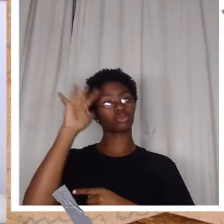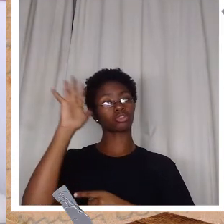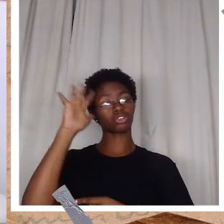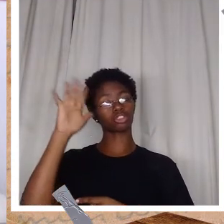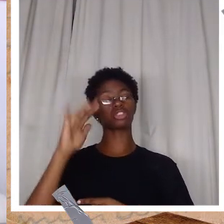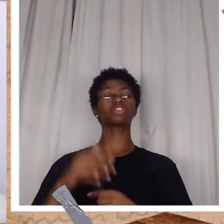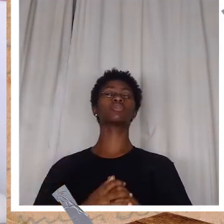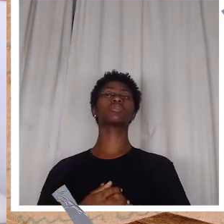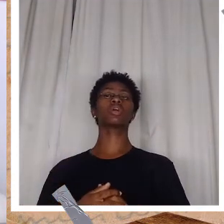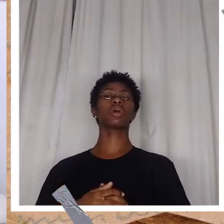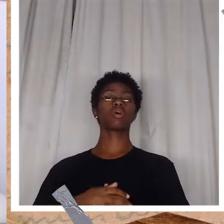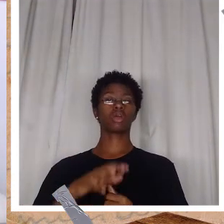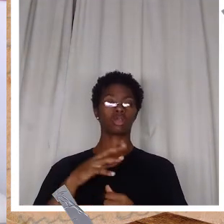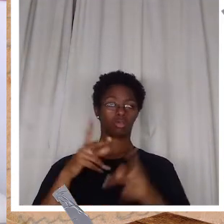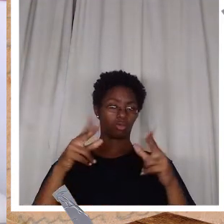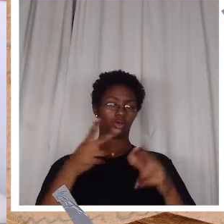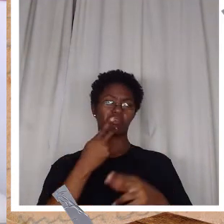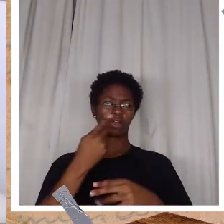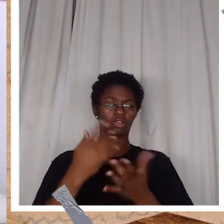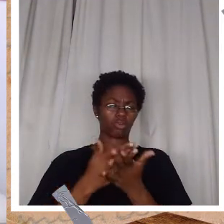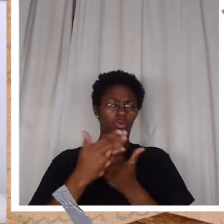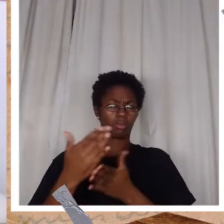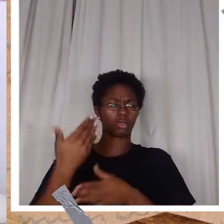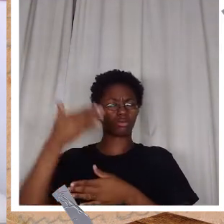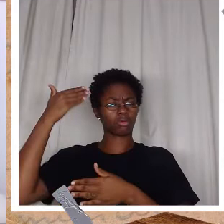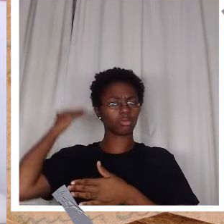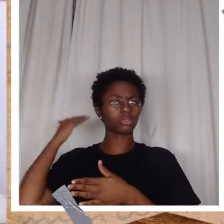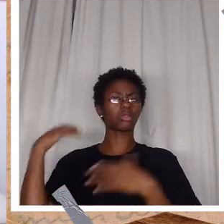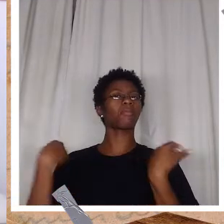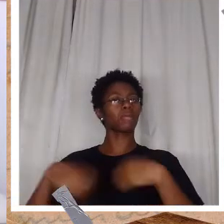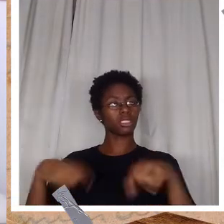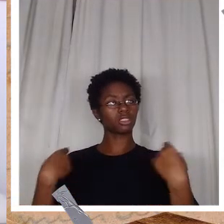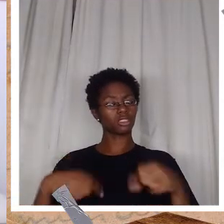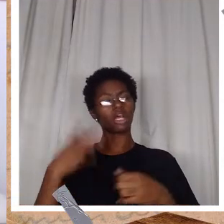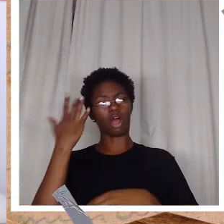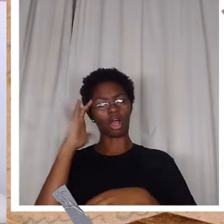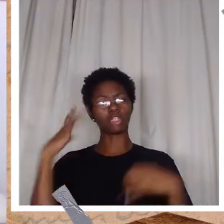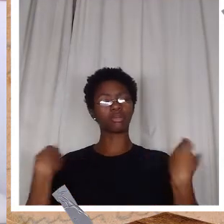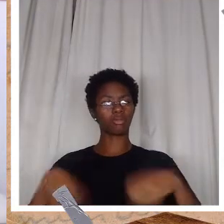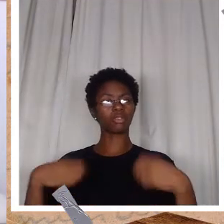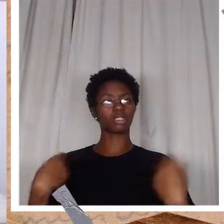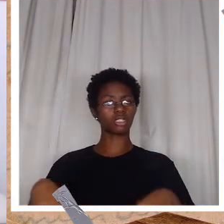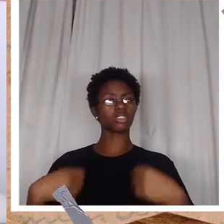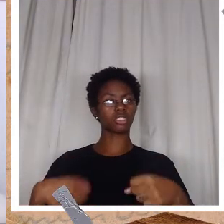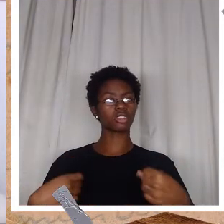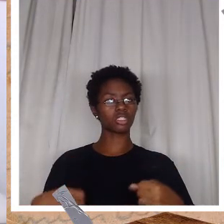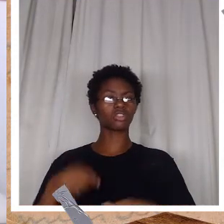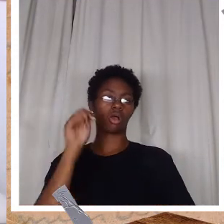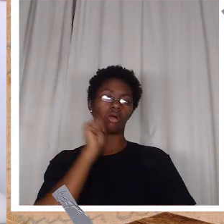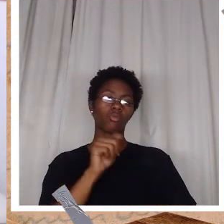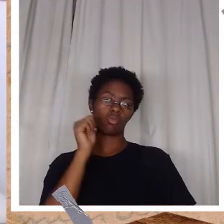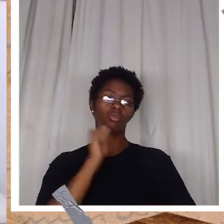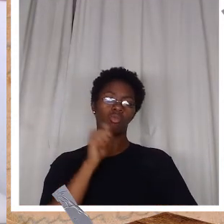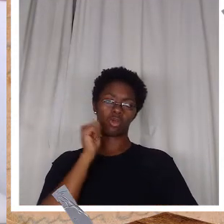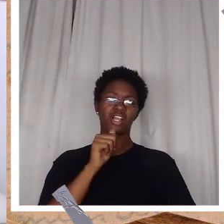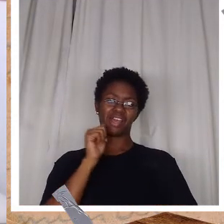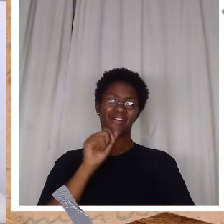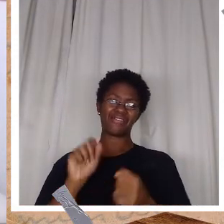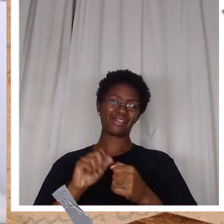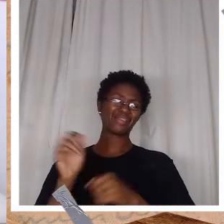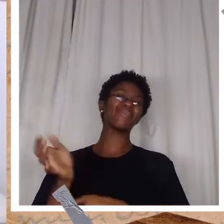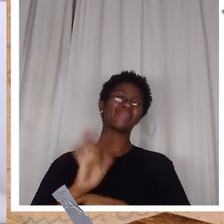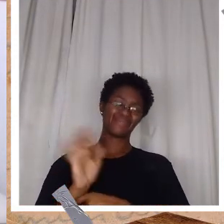como disse lá na minha entrada, acho que tem que ser feito mesmo por uma cineasta mulher. É um